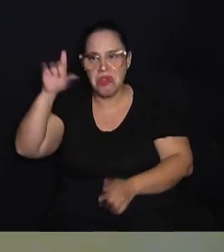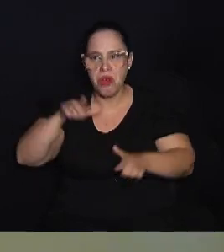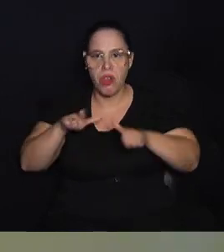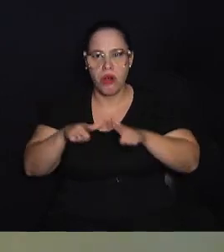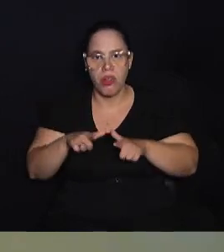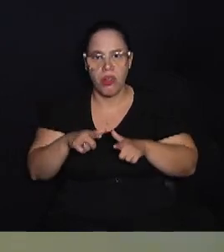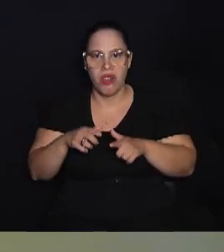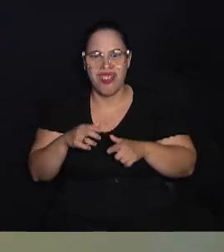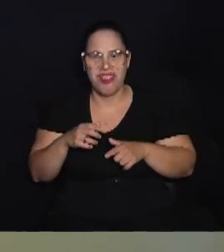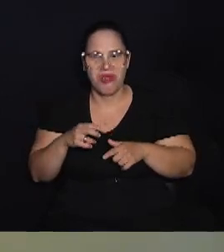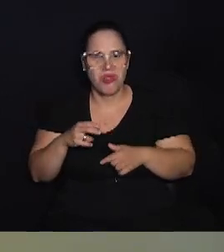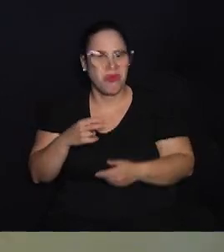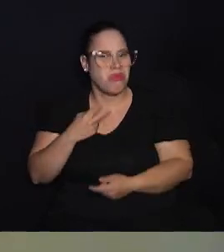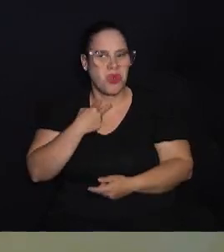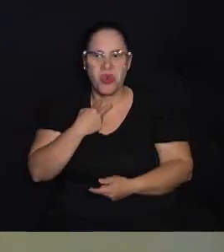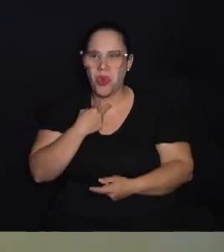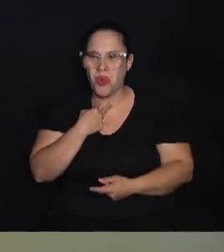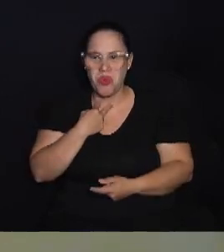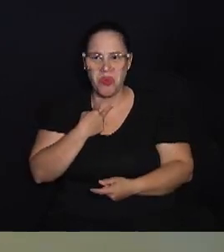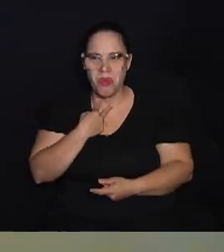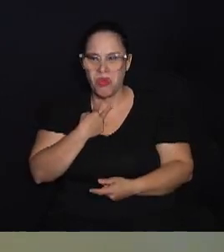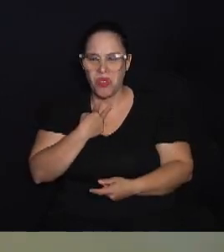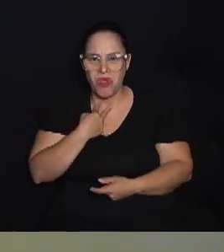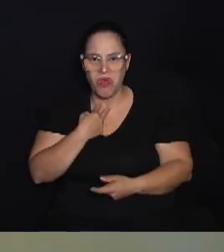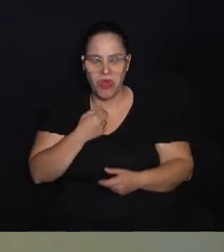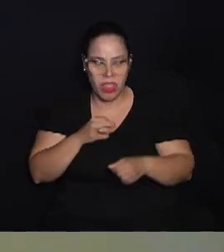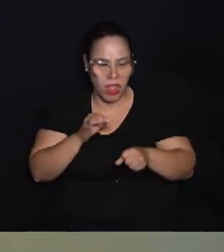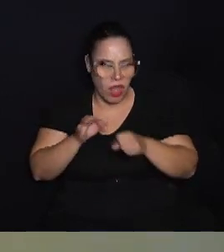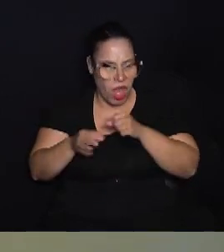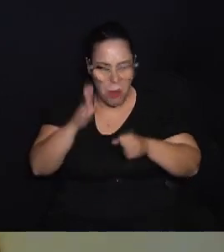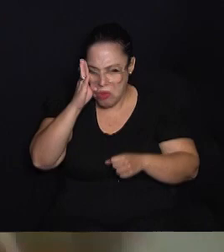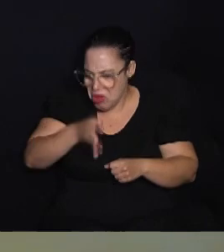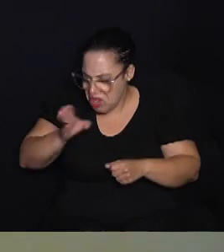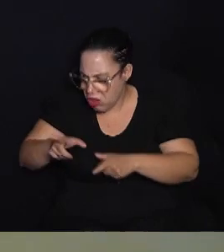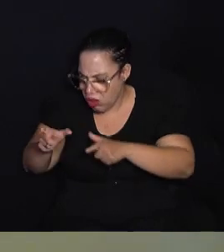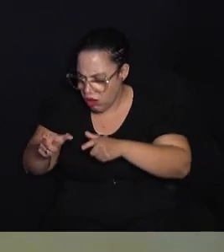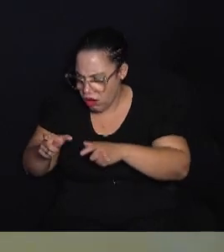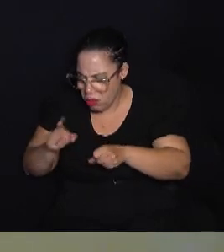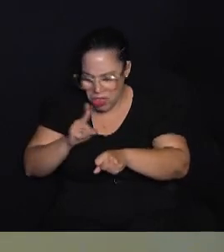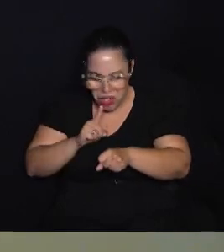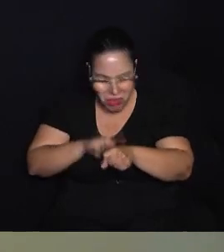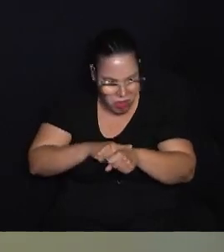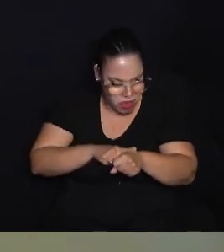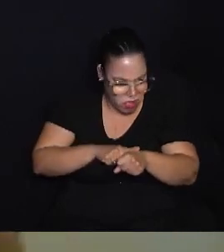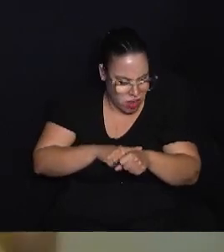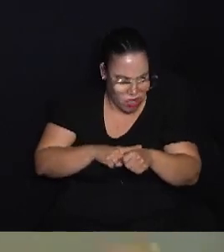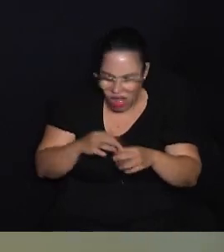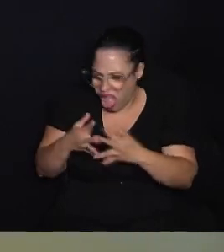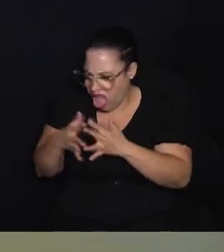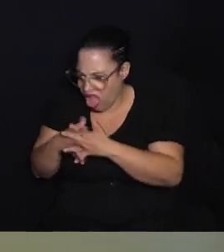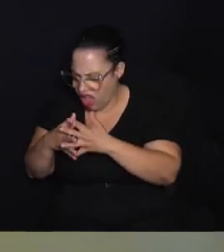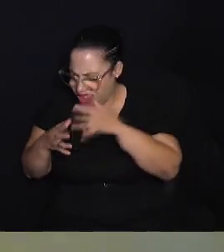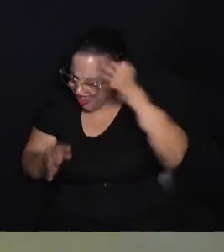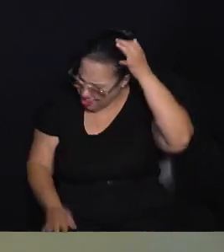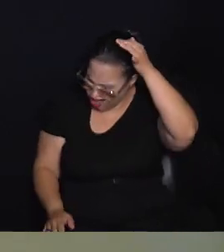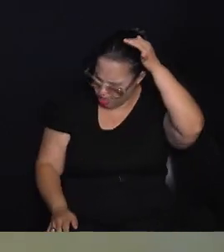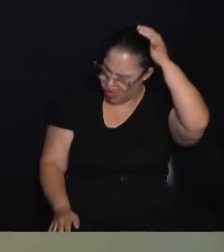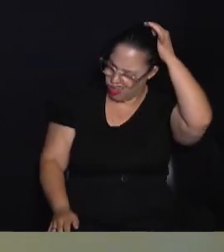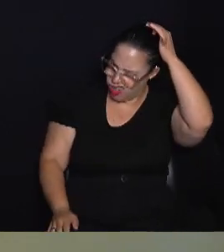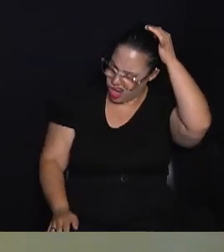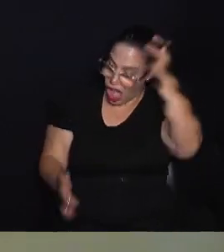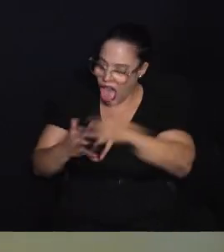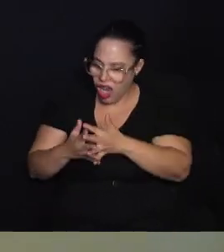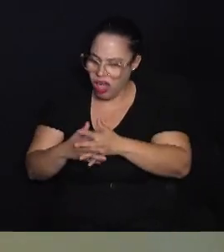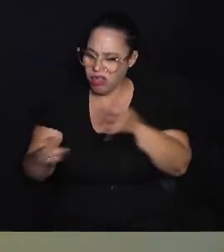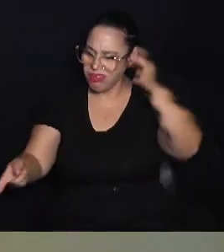trabalho, e passa a não conseguir organizar o seu tempo, não consegue botar prioridades nas coisas, fica meio atrapalhado, outro indício que